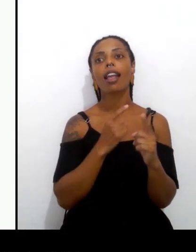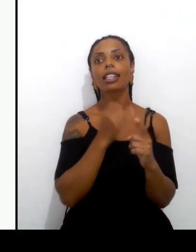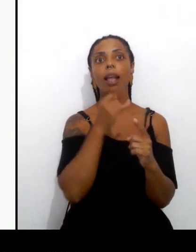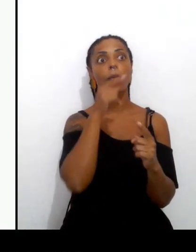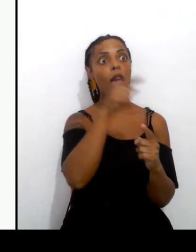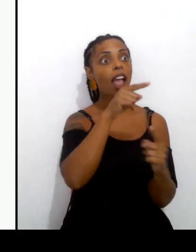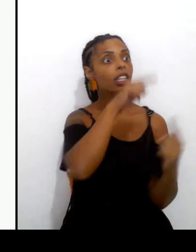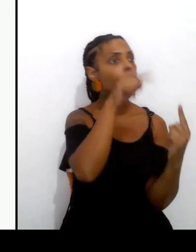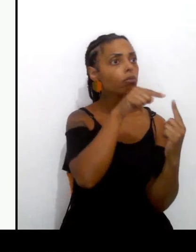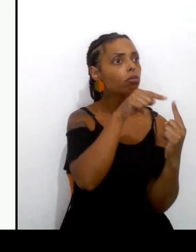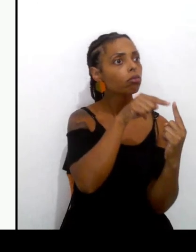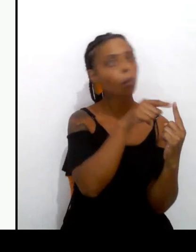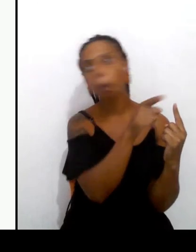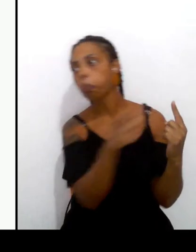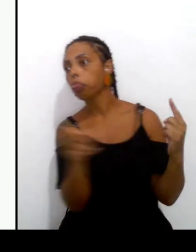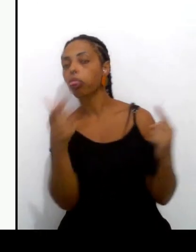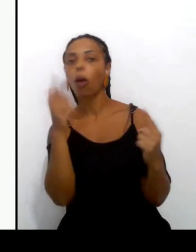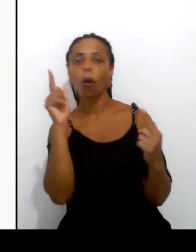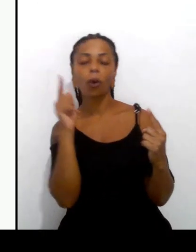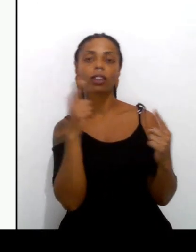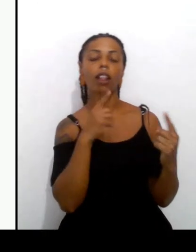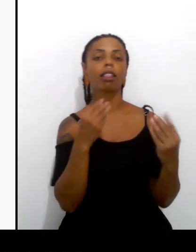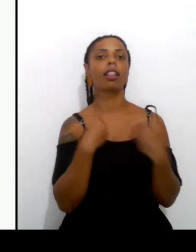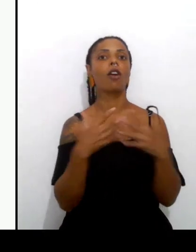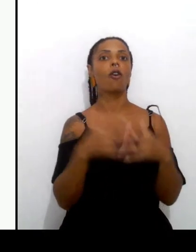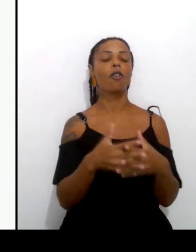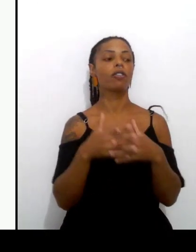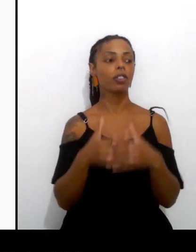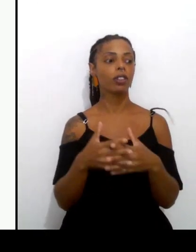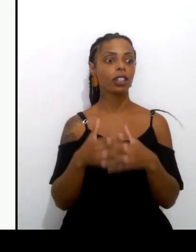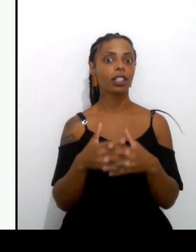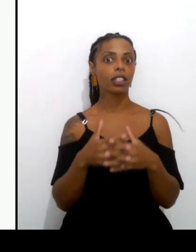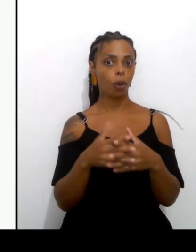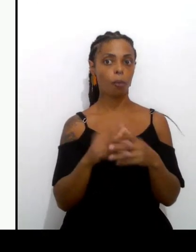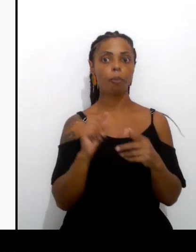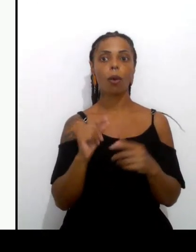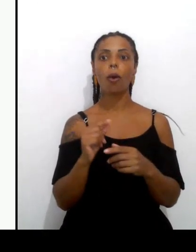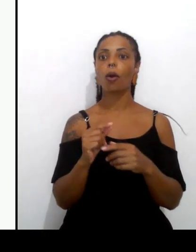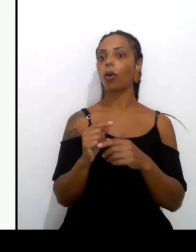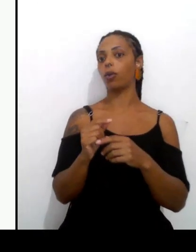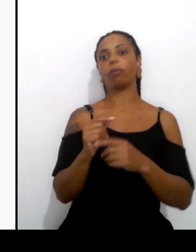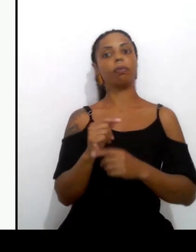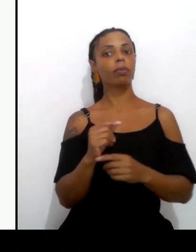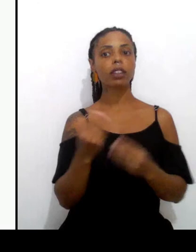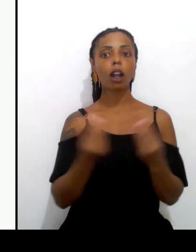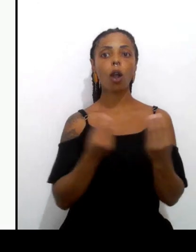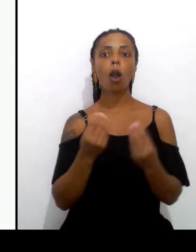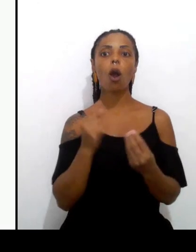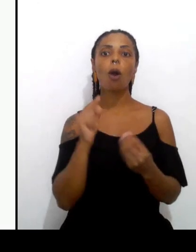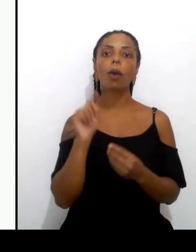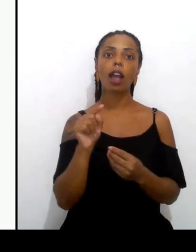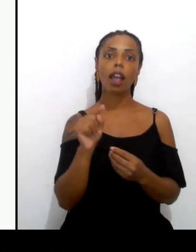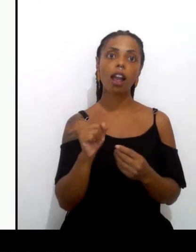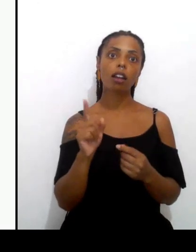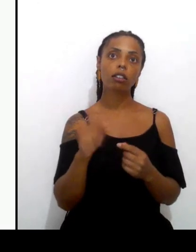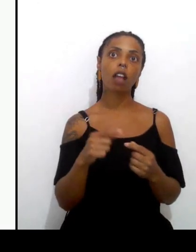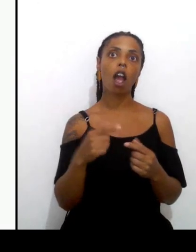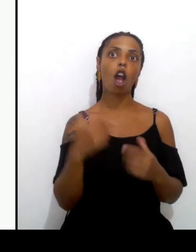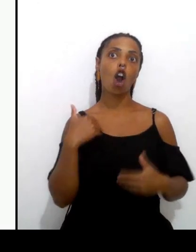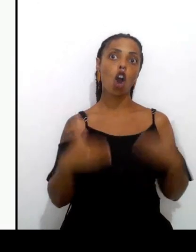acontece a fluidez é essencial para representação de bacon do corpo são corpos inerentemente instáveis